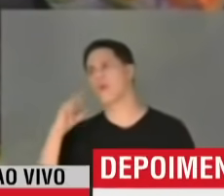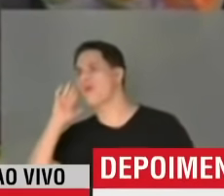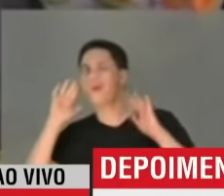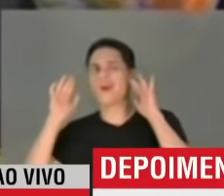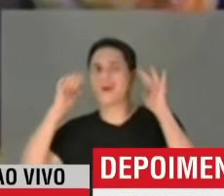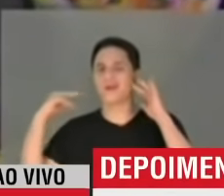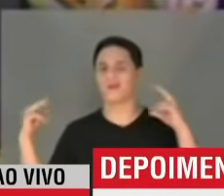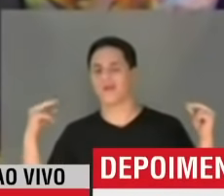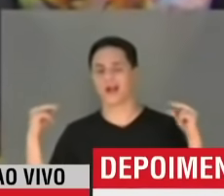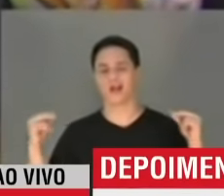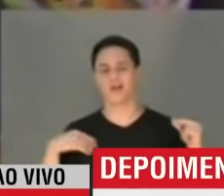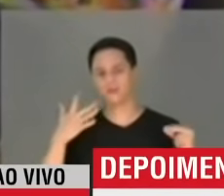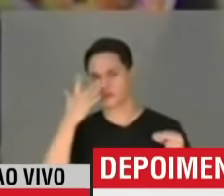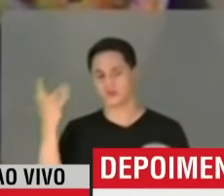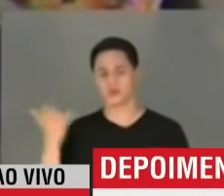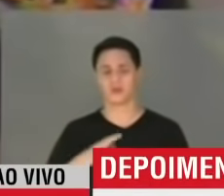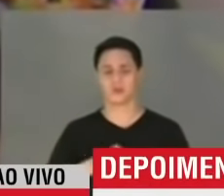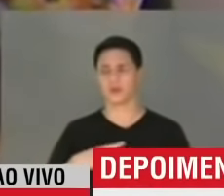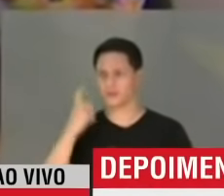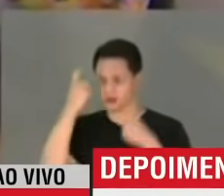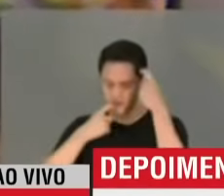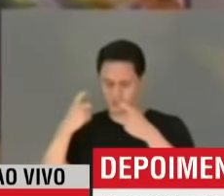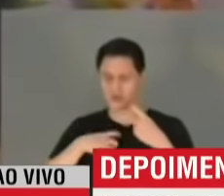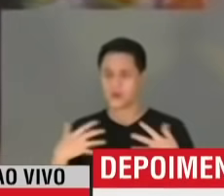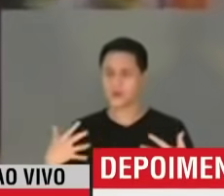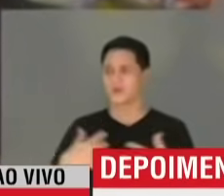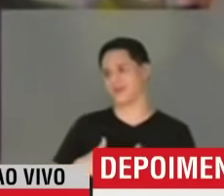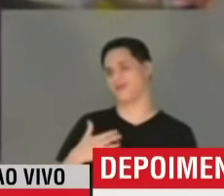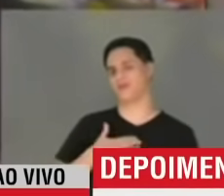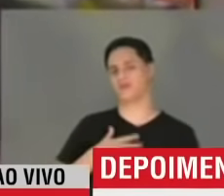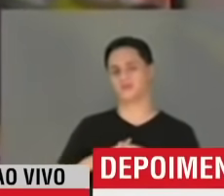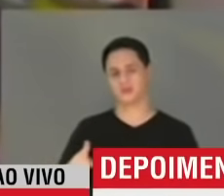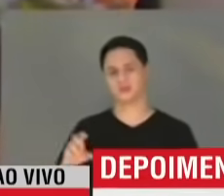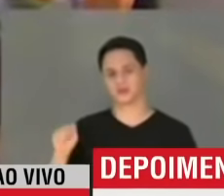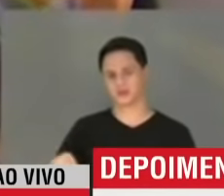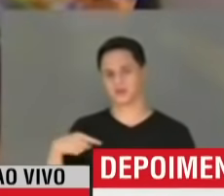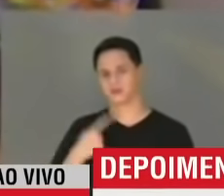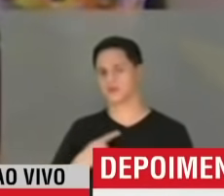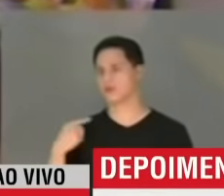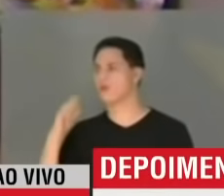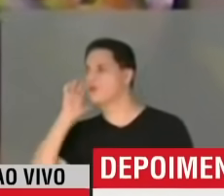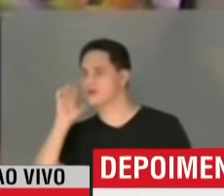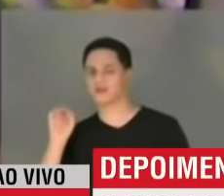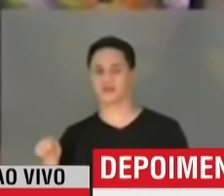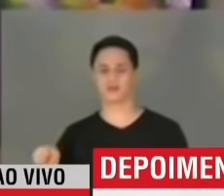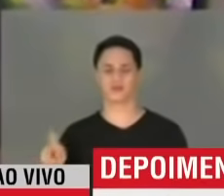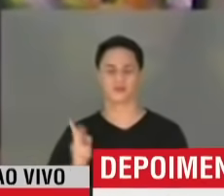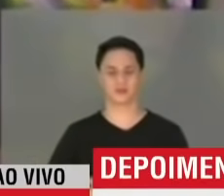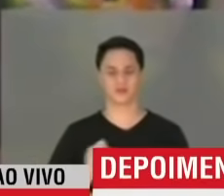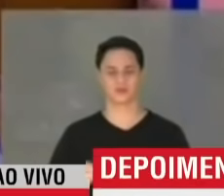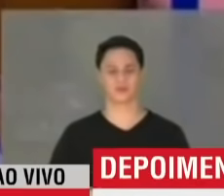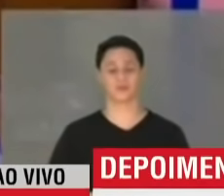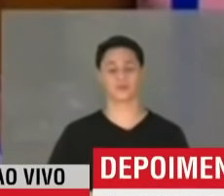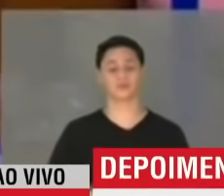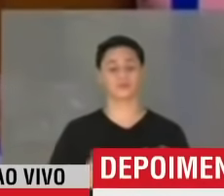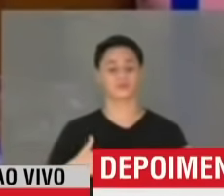é me complicar, mas sim, ouvi. Sim, a gente ouvi essas histórias lá, sim. Pronto, só para esclarecimento,